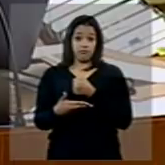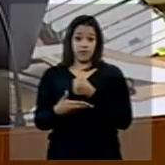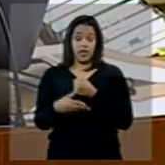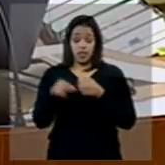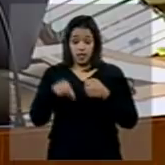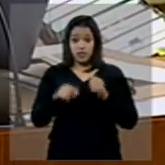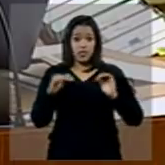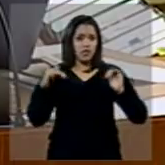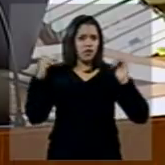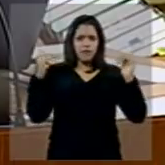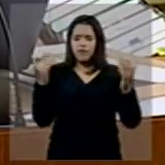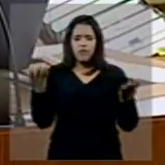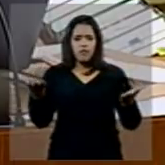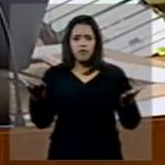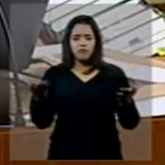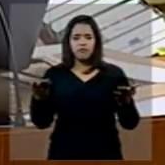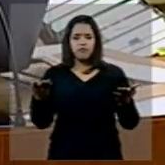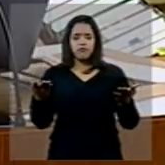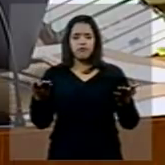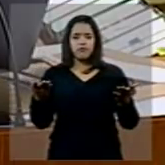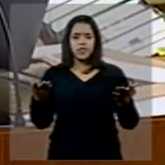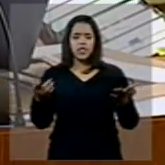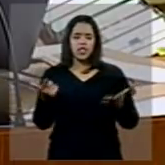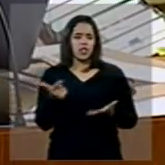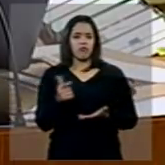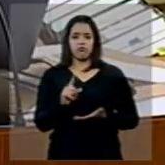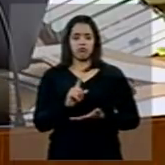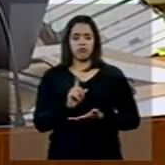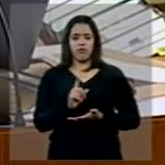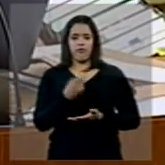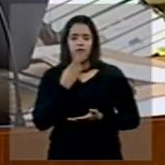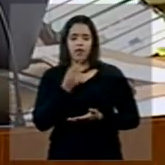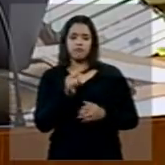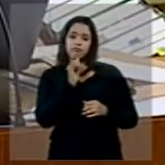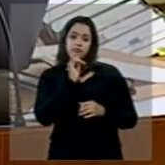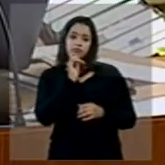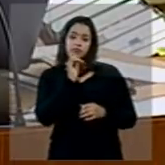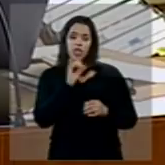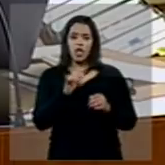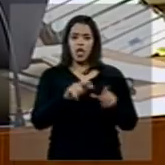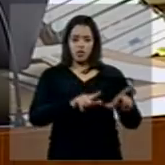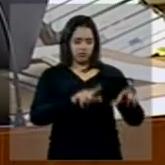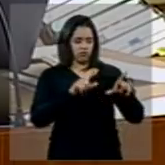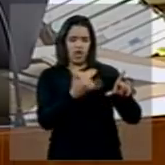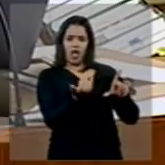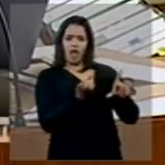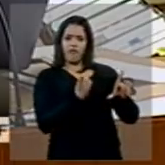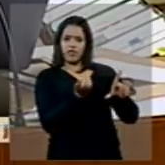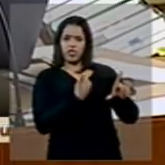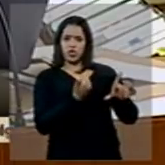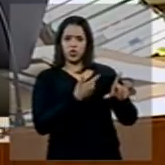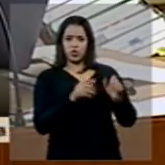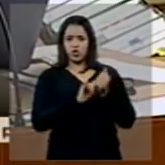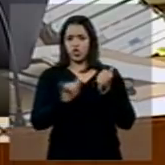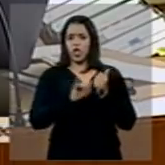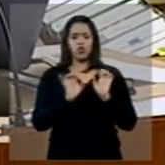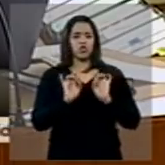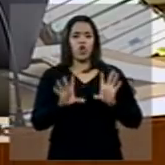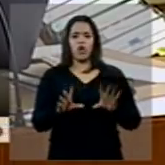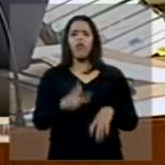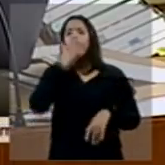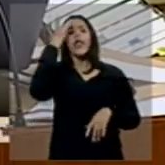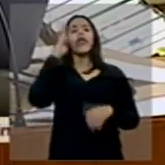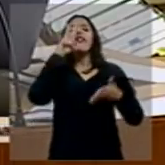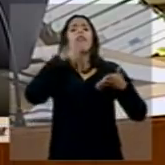nível? Não se diga que a intimação, a notificação, a certificação por edital baste. Quem é que vai